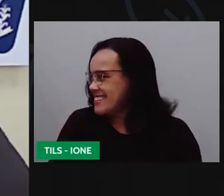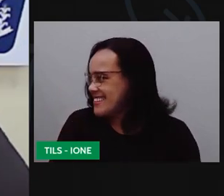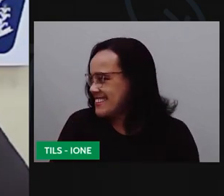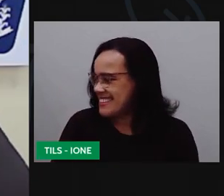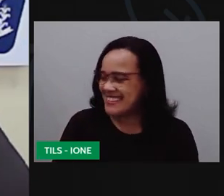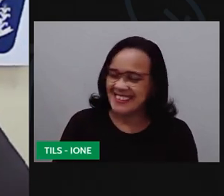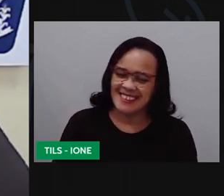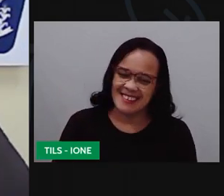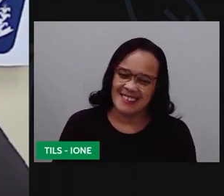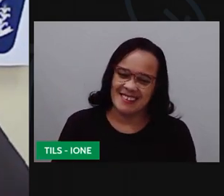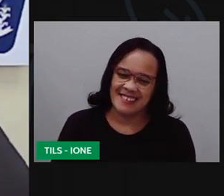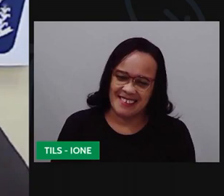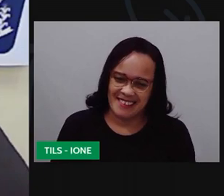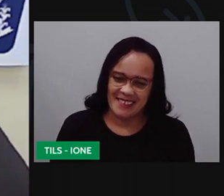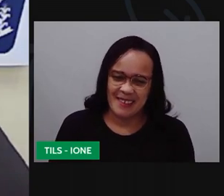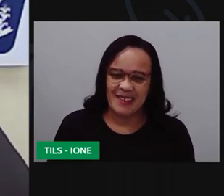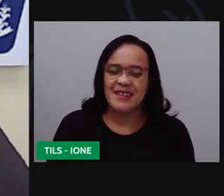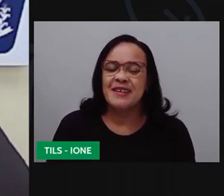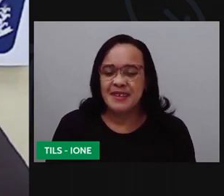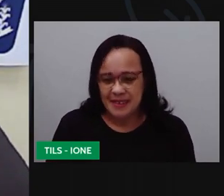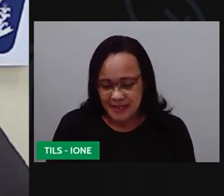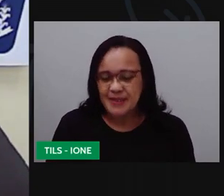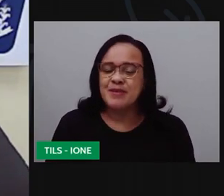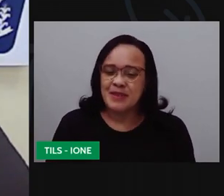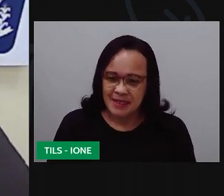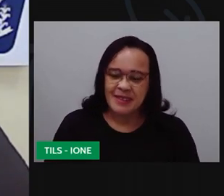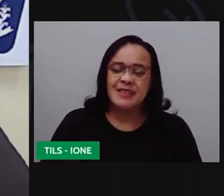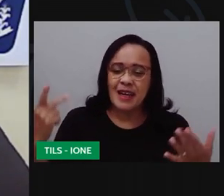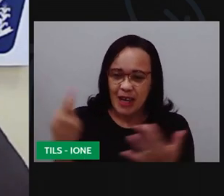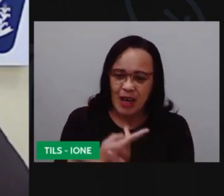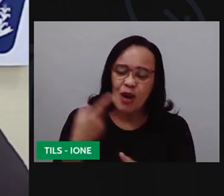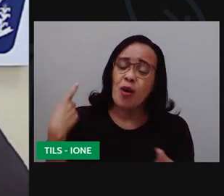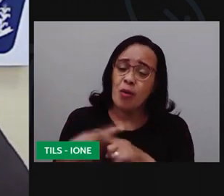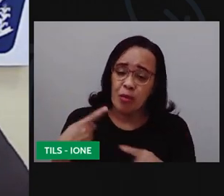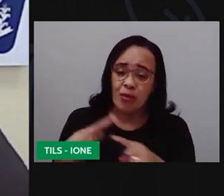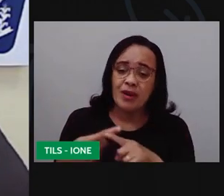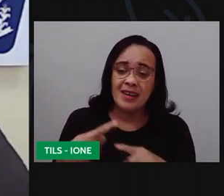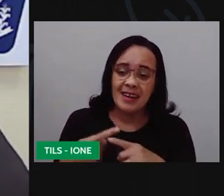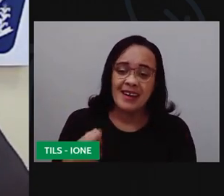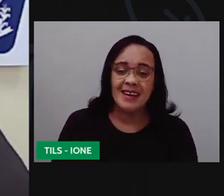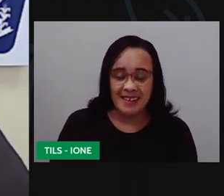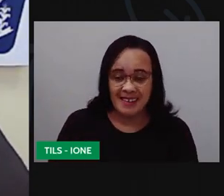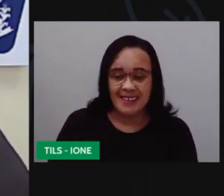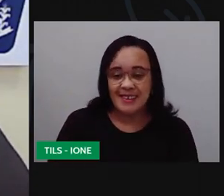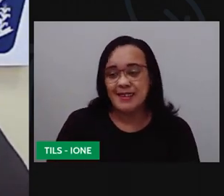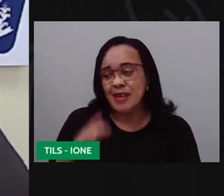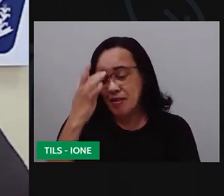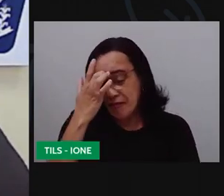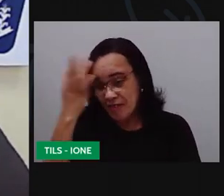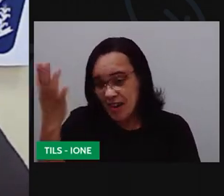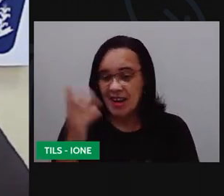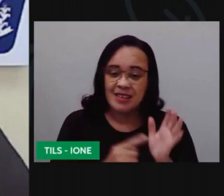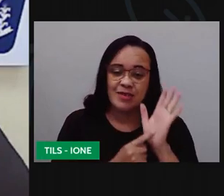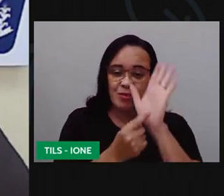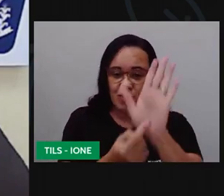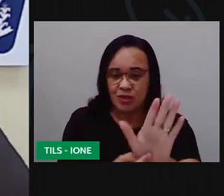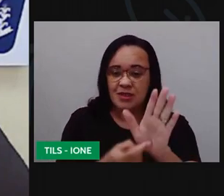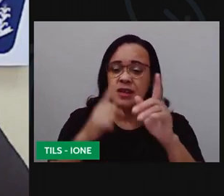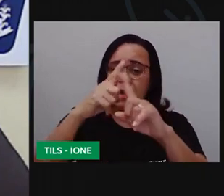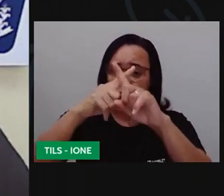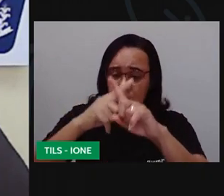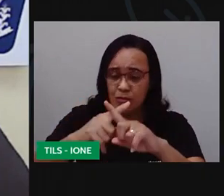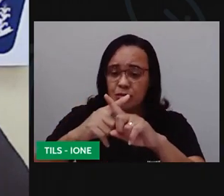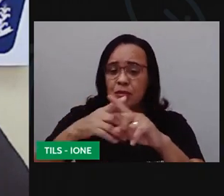coisa? Eu errei, a Pró errou de propósito para mostrar para vocês que é muito mais fácil fazer o quê? A